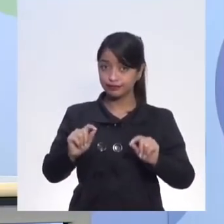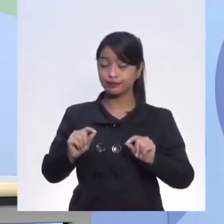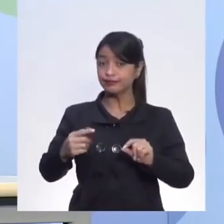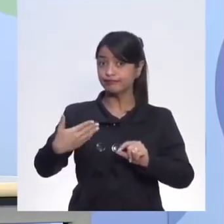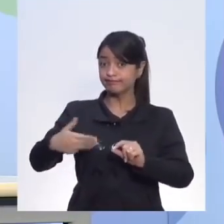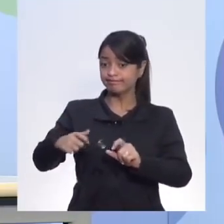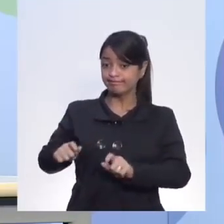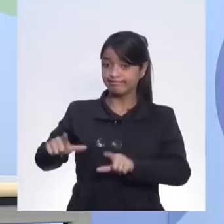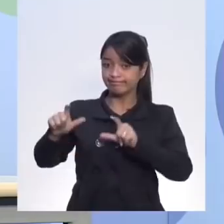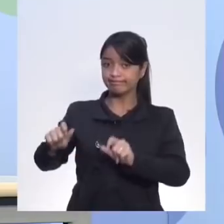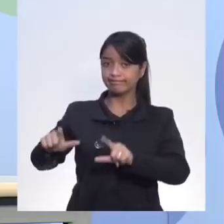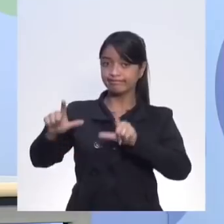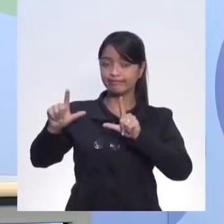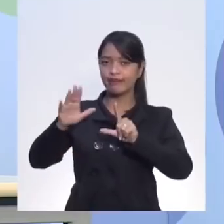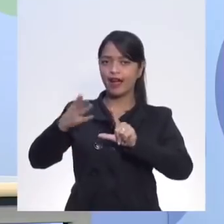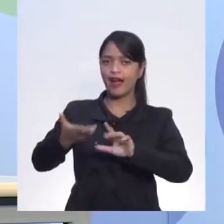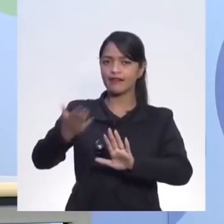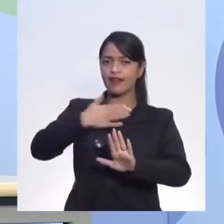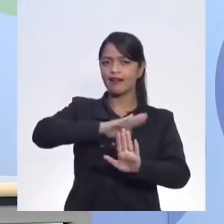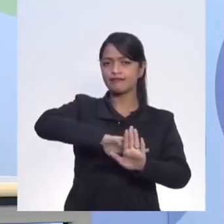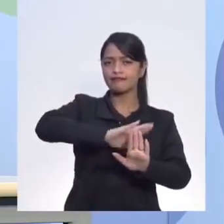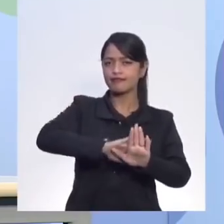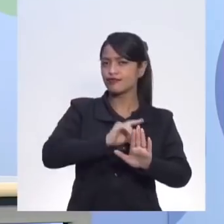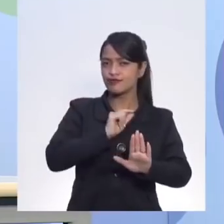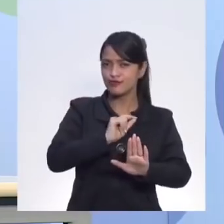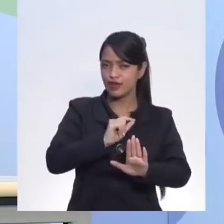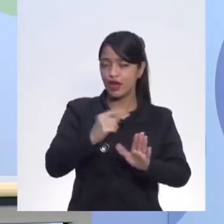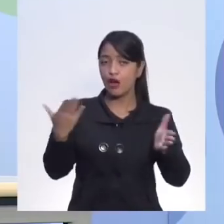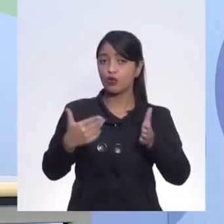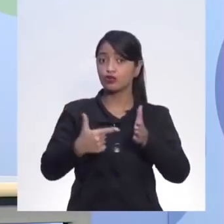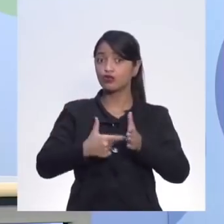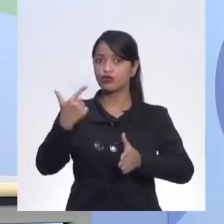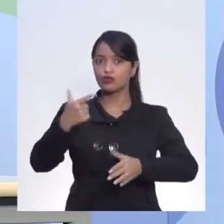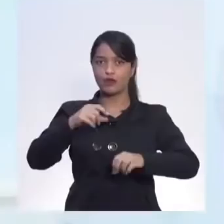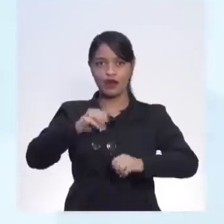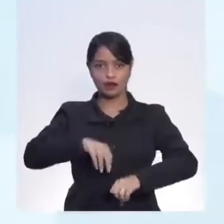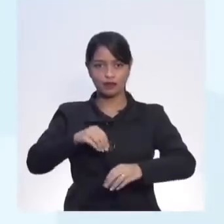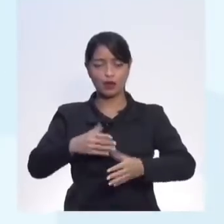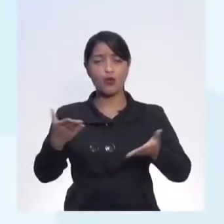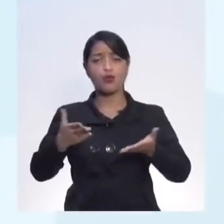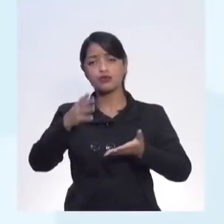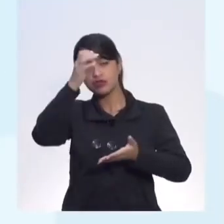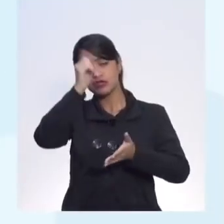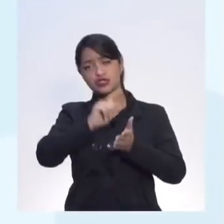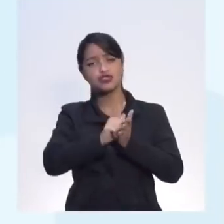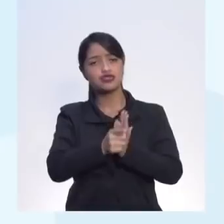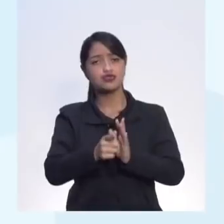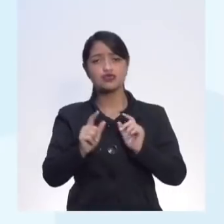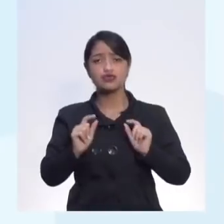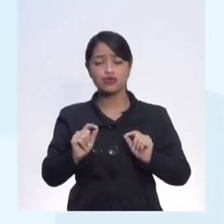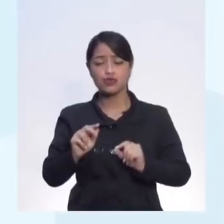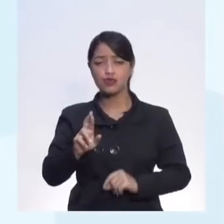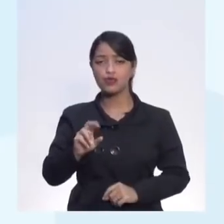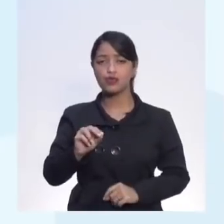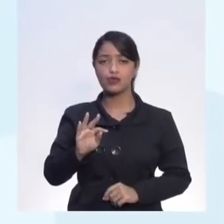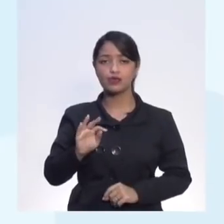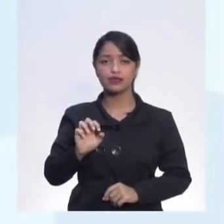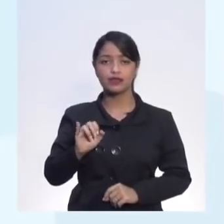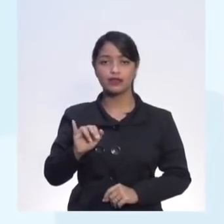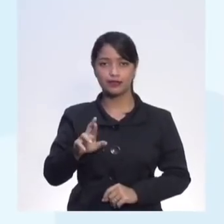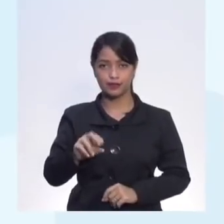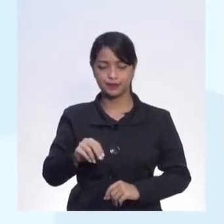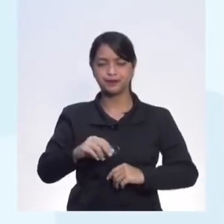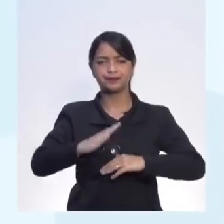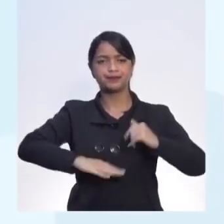2. Vamos ao tema gênero textual roteiro, habilidades do currículo,